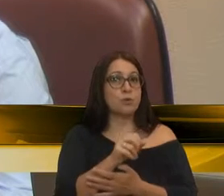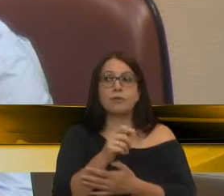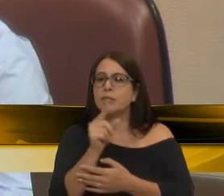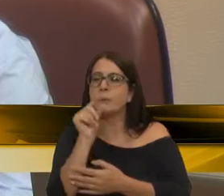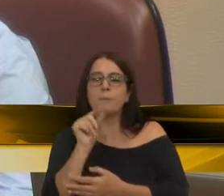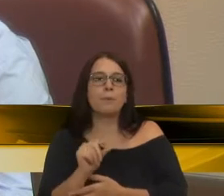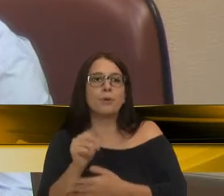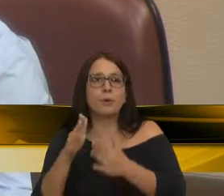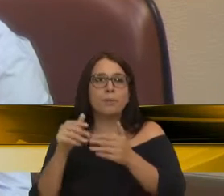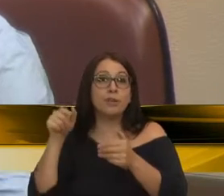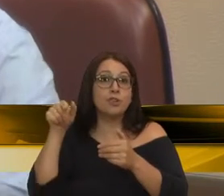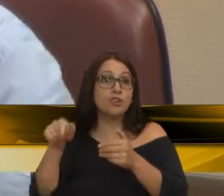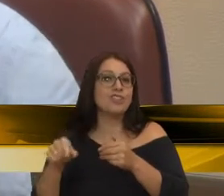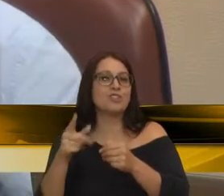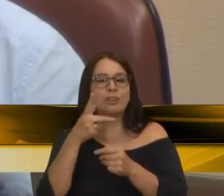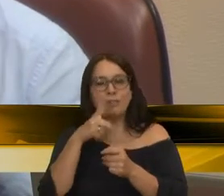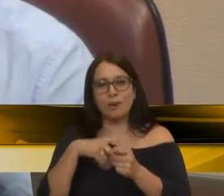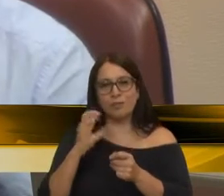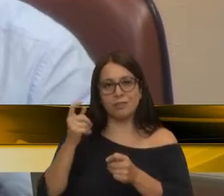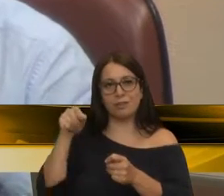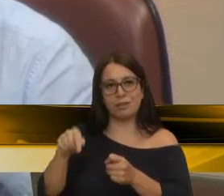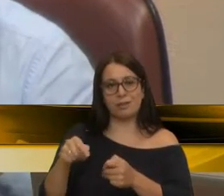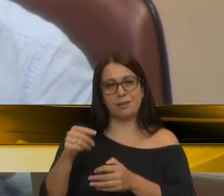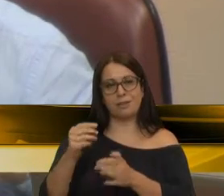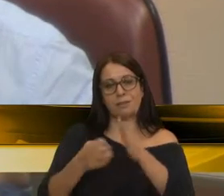pedinte de porta de igreja